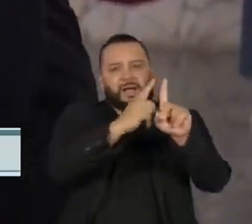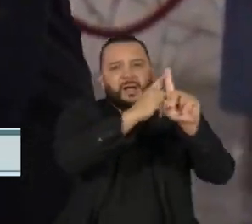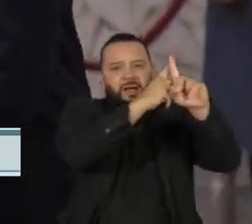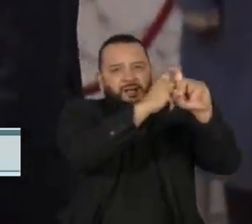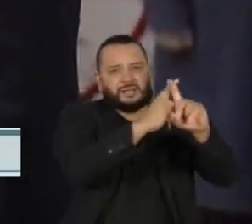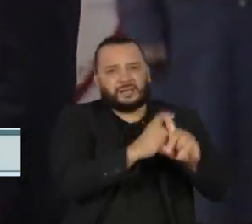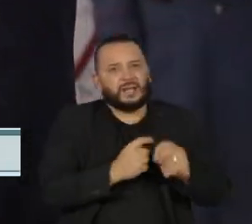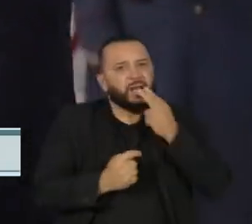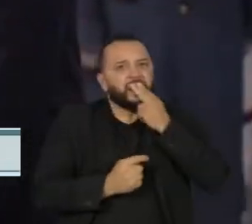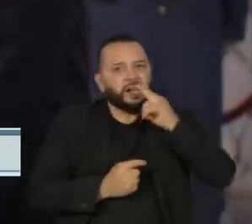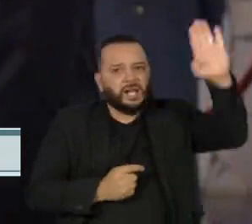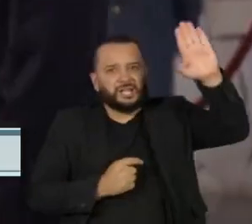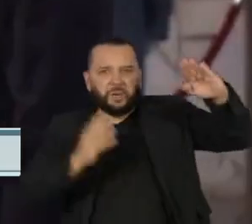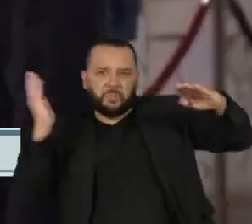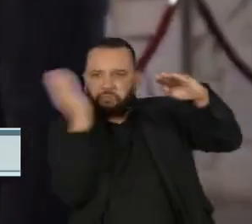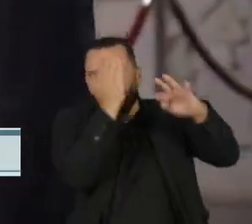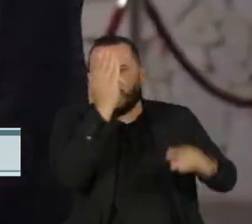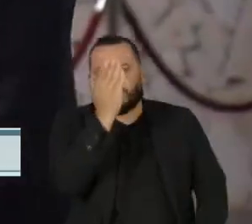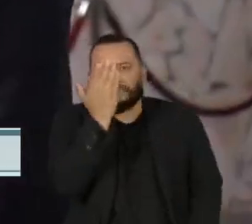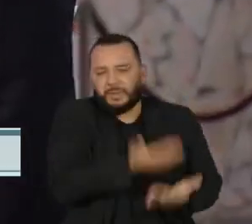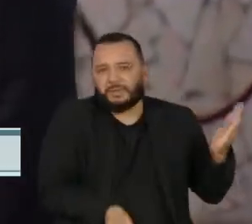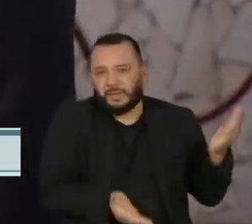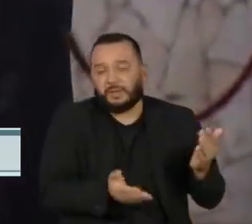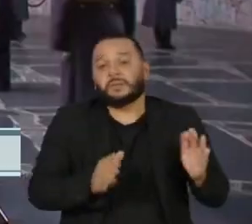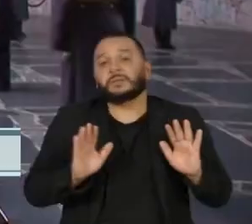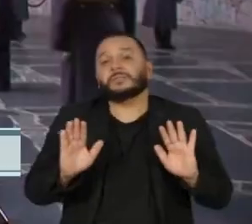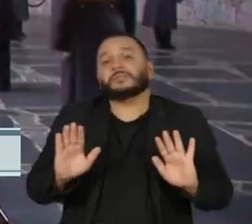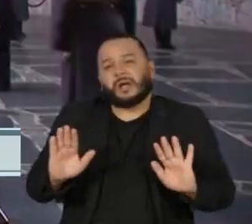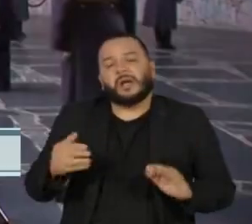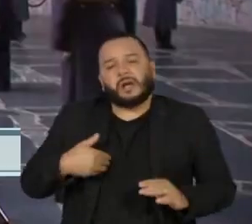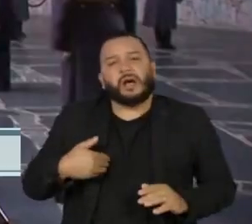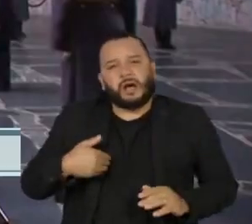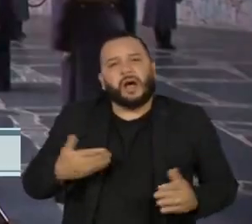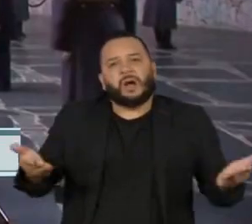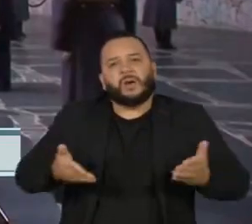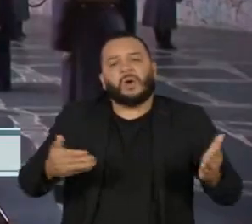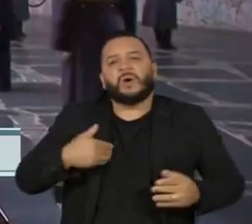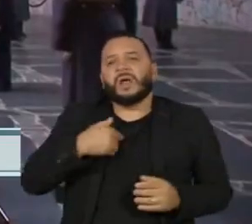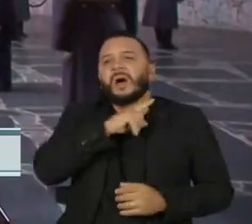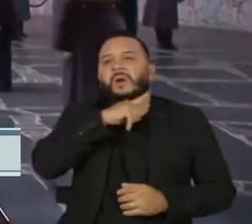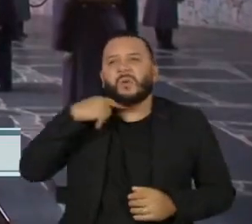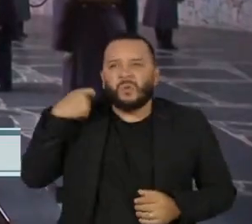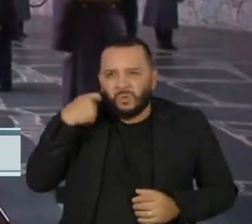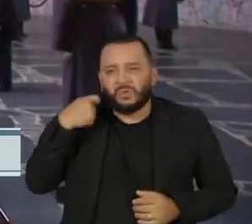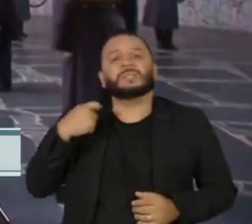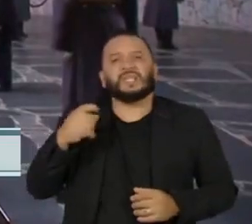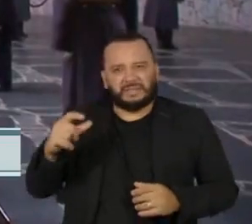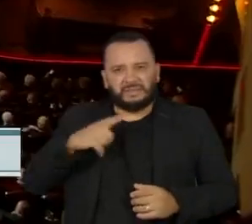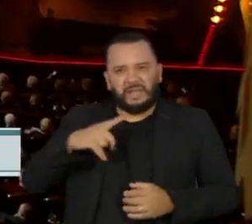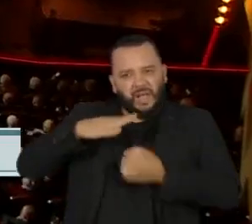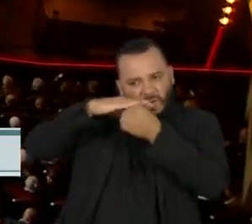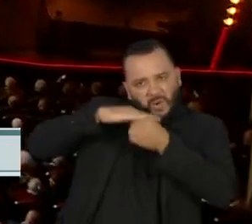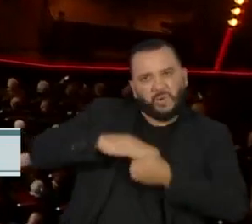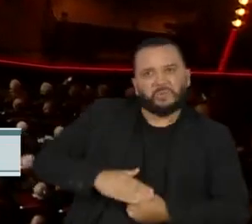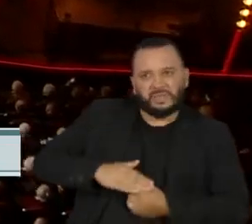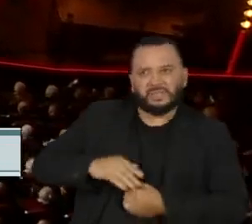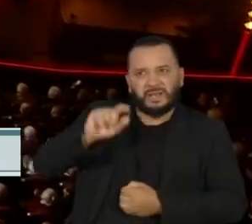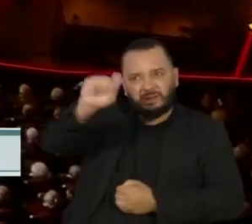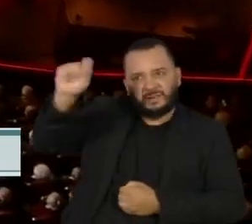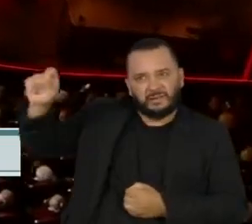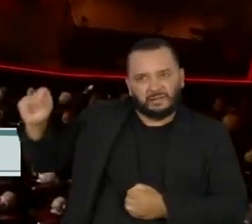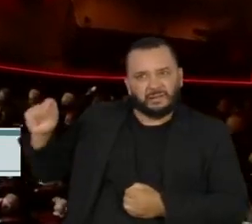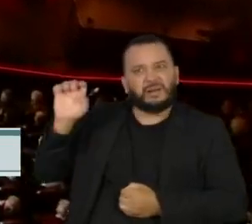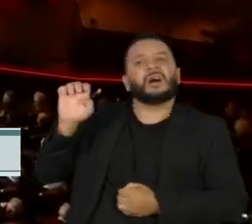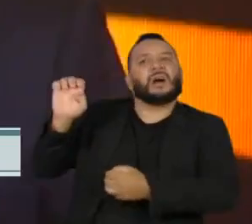a Rússia sofre uma agressão coletiva do Ocidente, numa crítica ao envio de armas à Ucrânia. Se